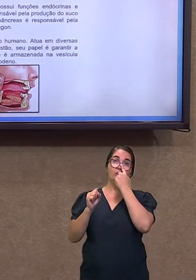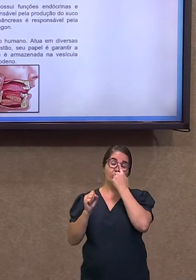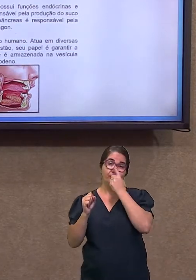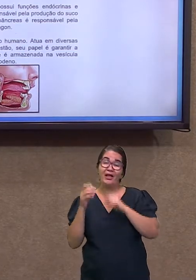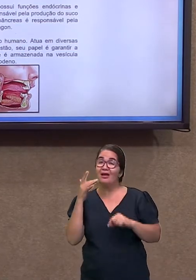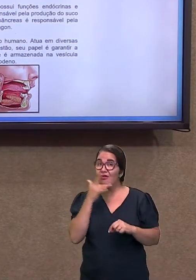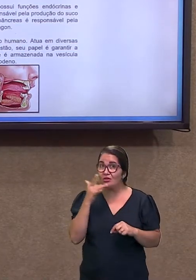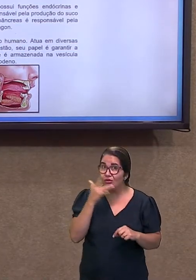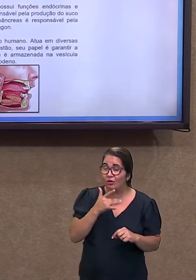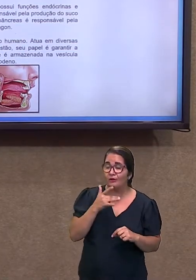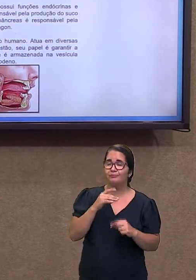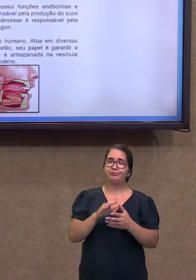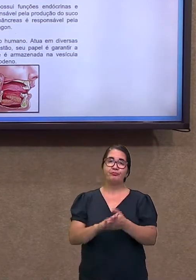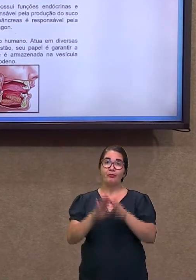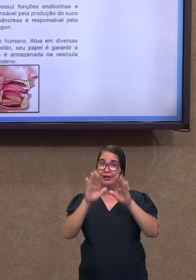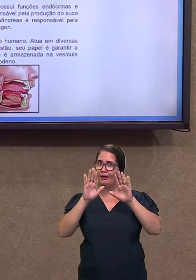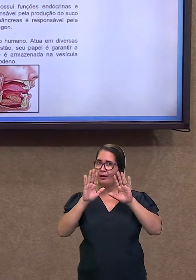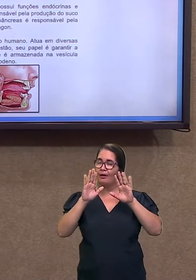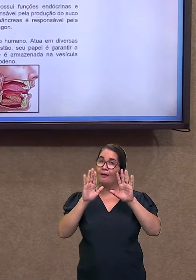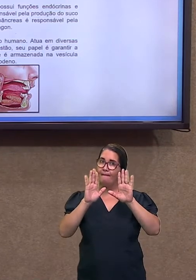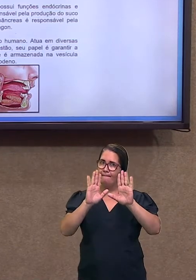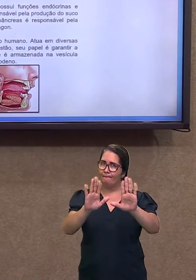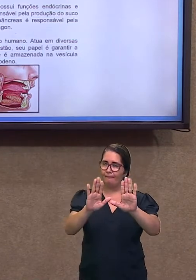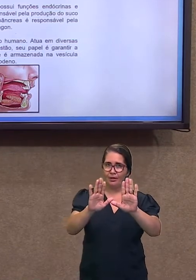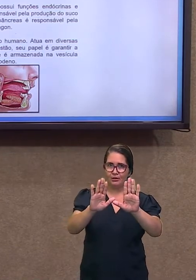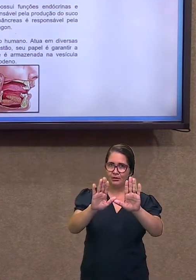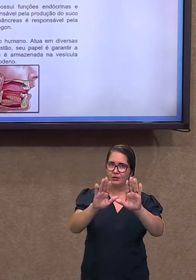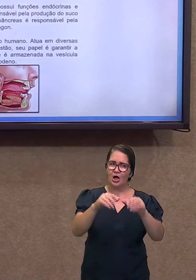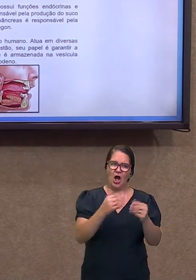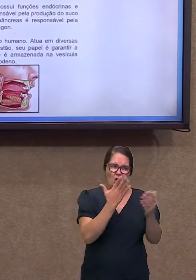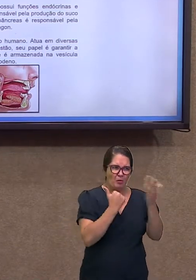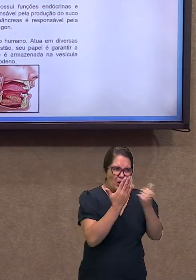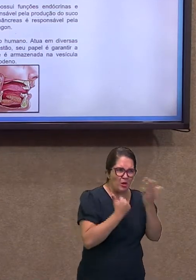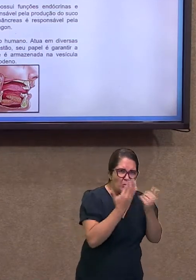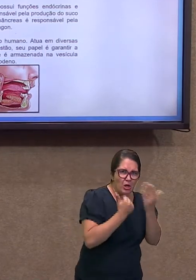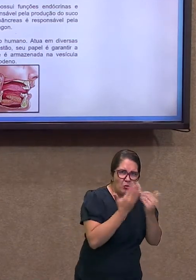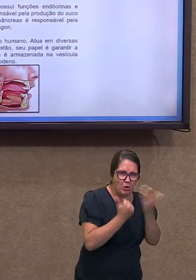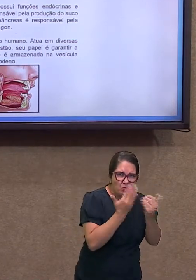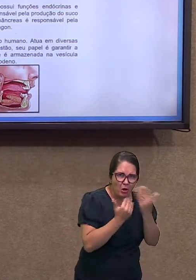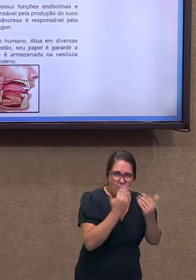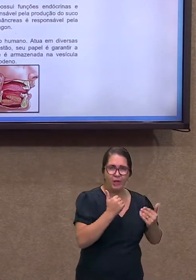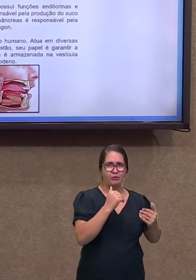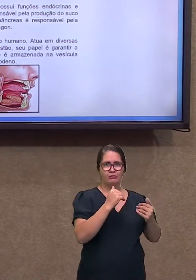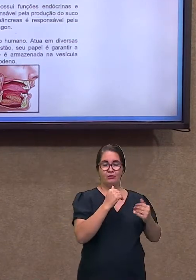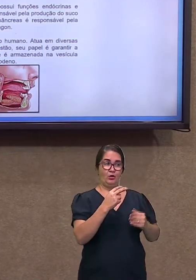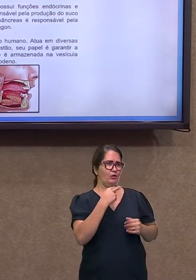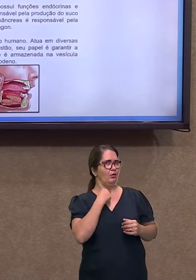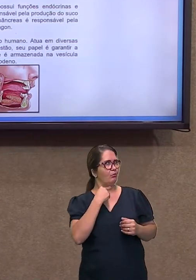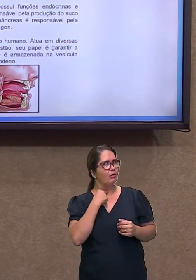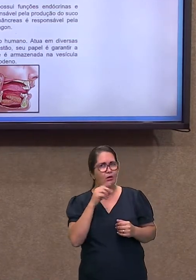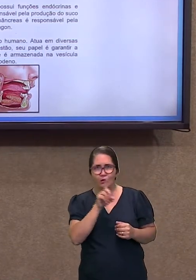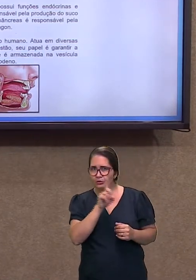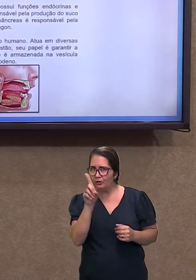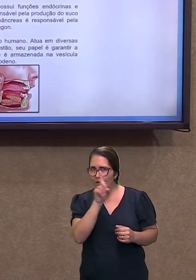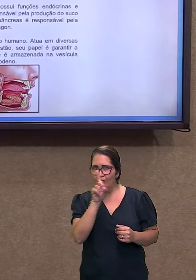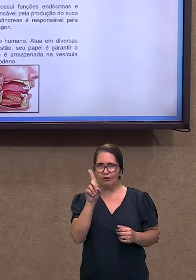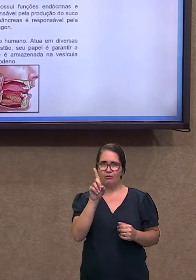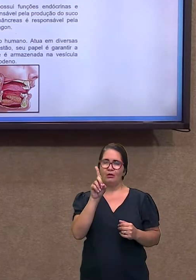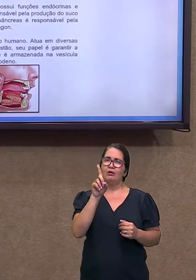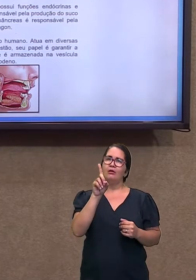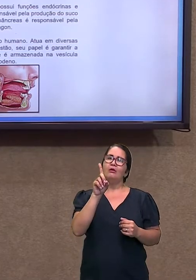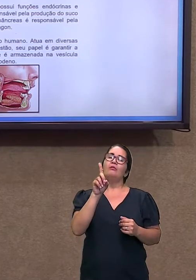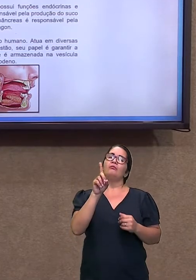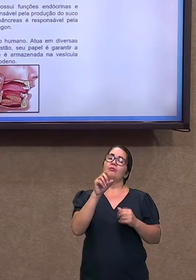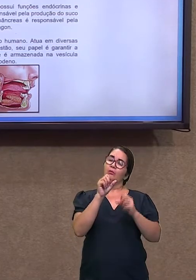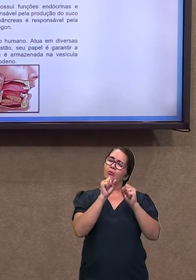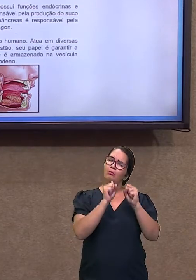é excesso vira lixo. Então, não devemos exceder em momento nenhum. podemos comer, desde